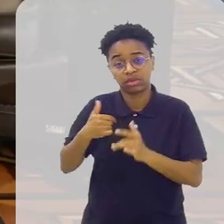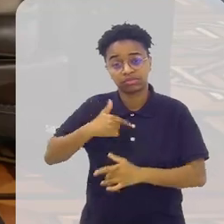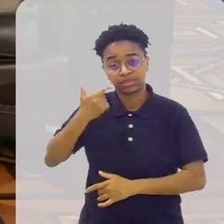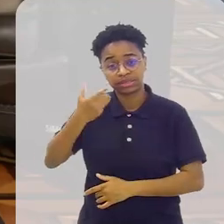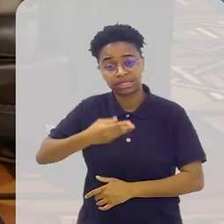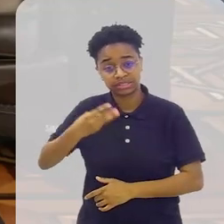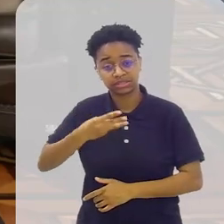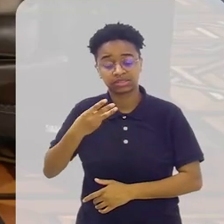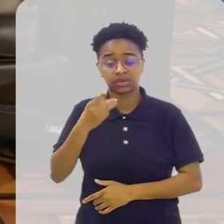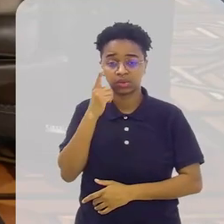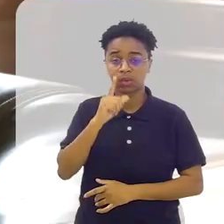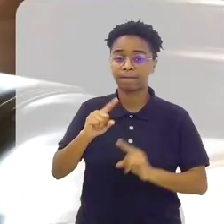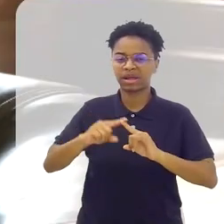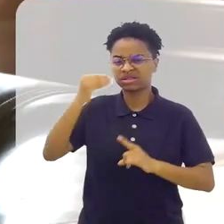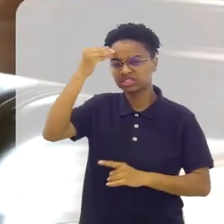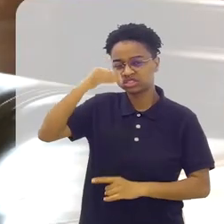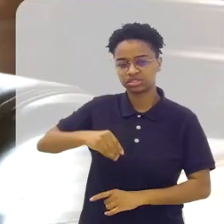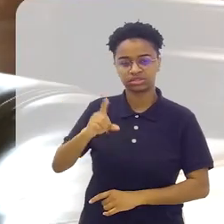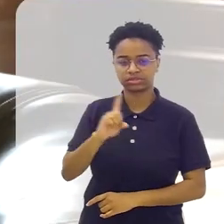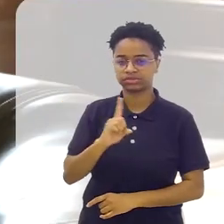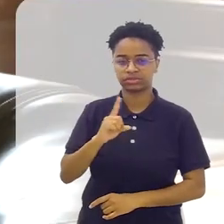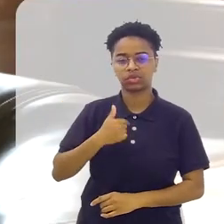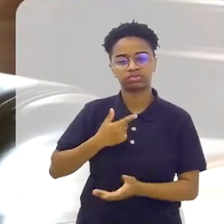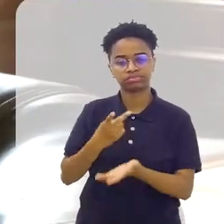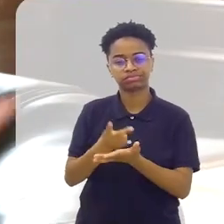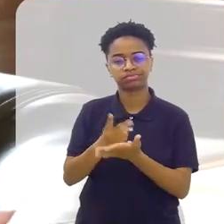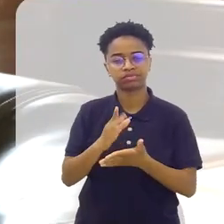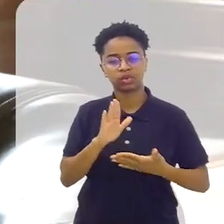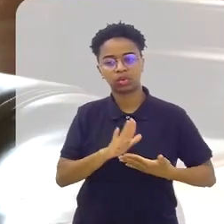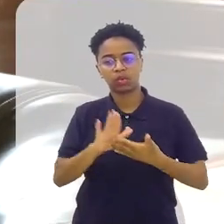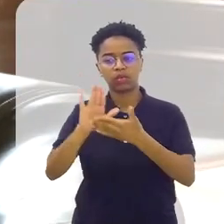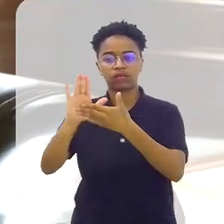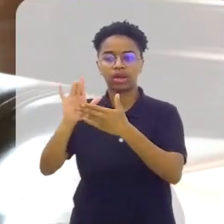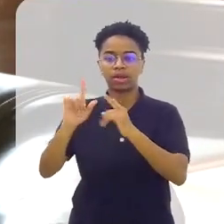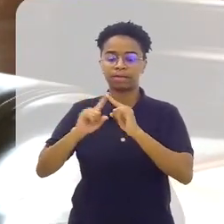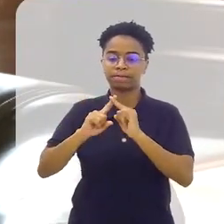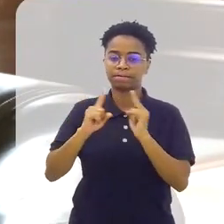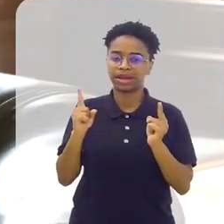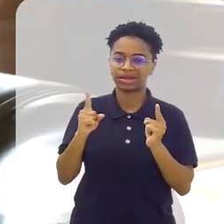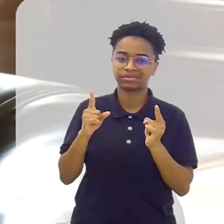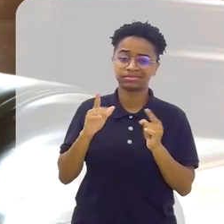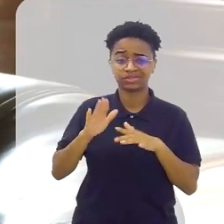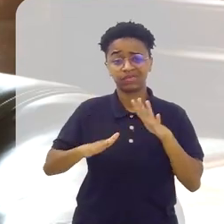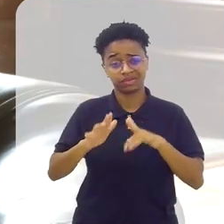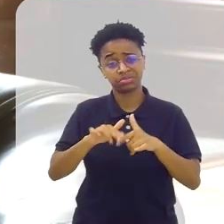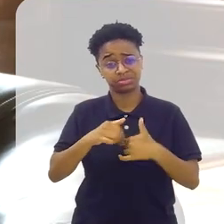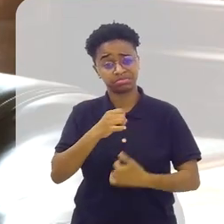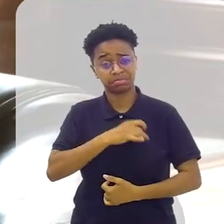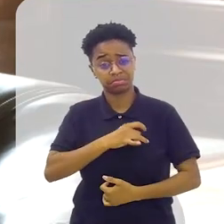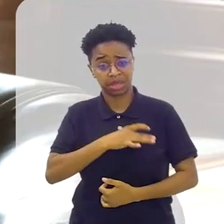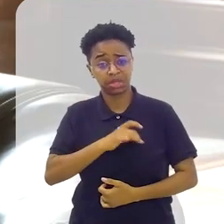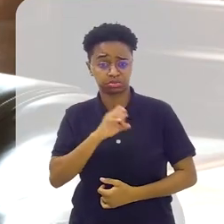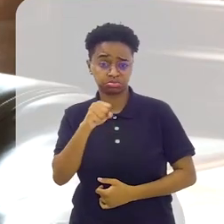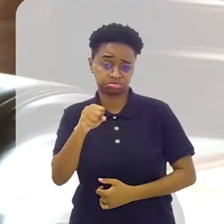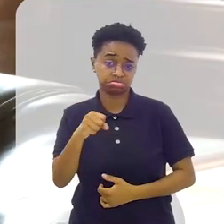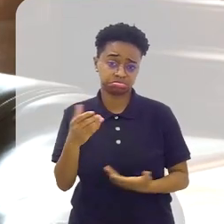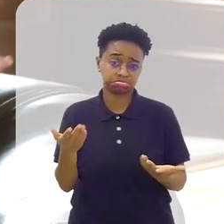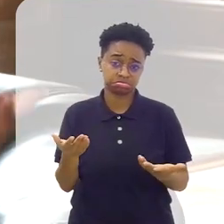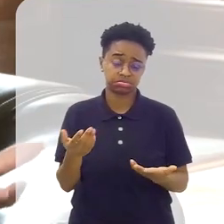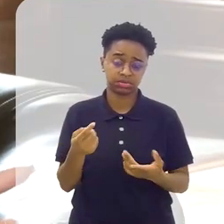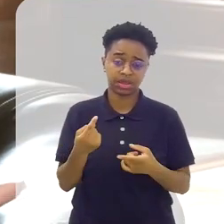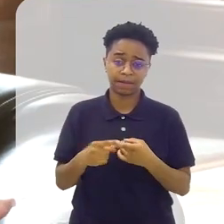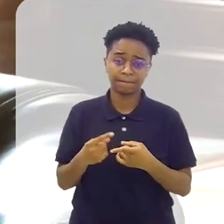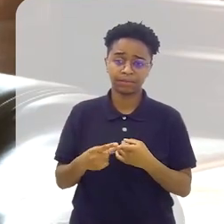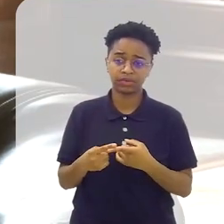gospel e Fiquei em terceiro lugar mas eu nunca desisti né está louvando mas talvez